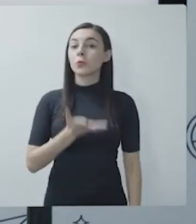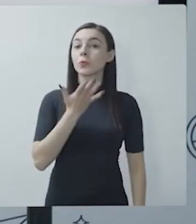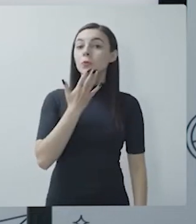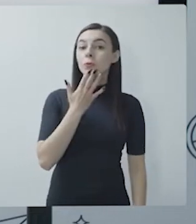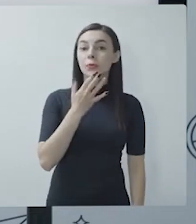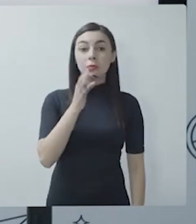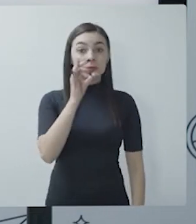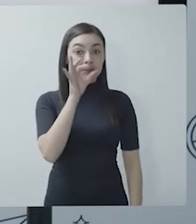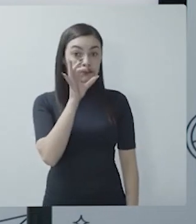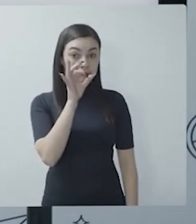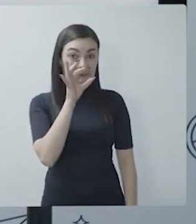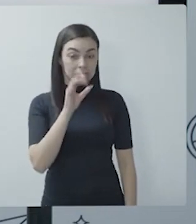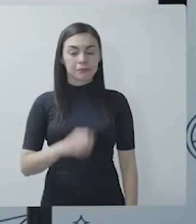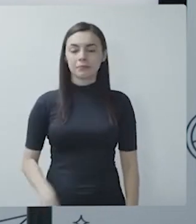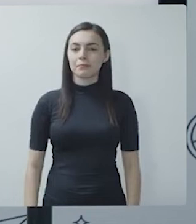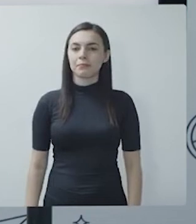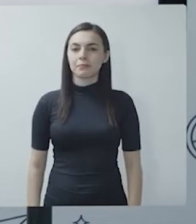verde.